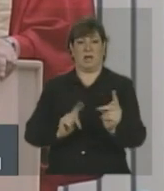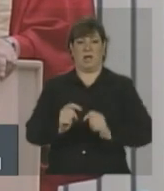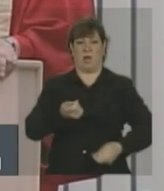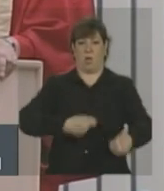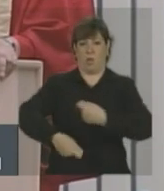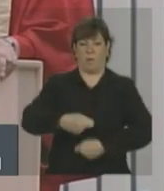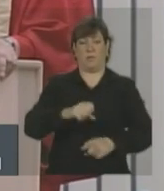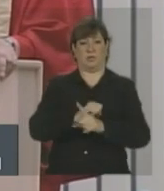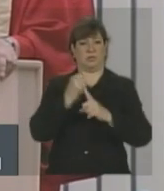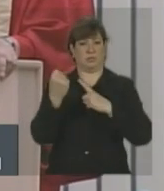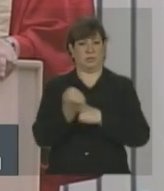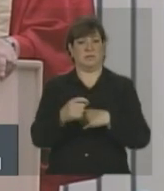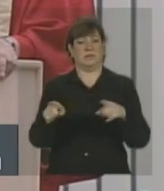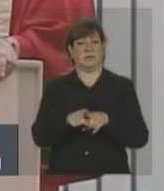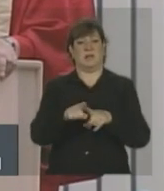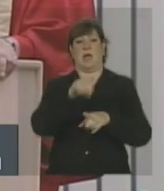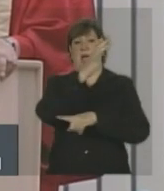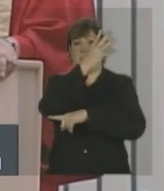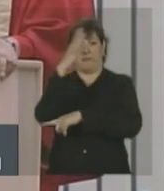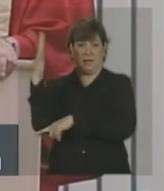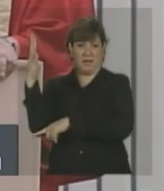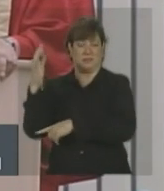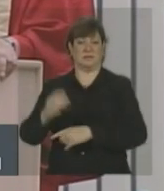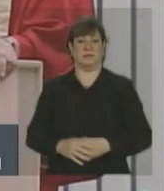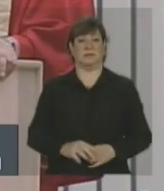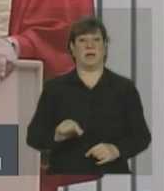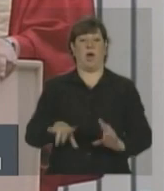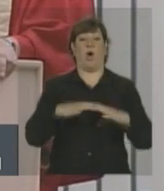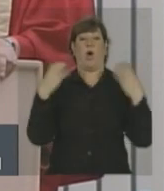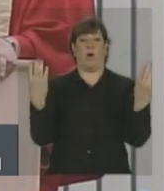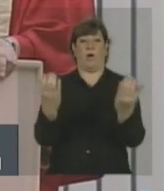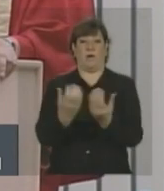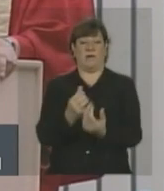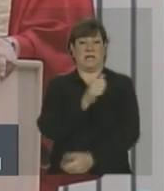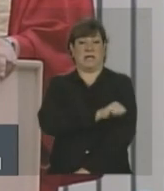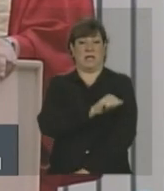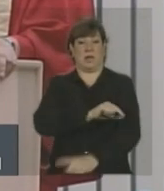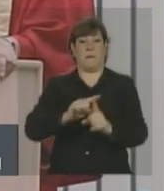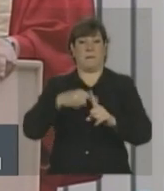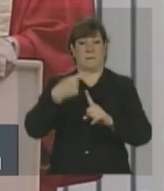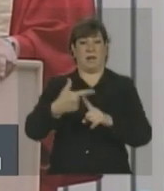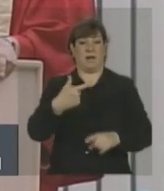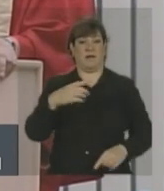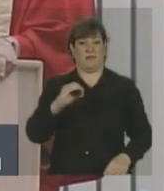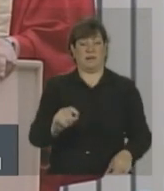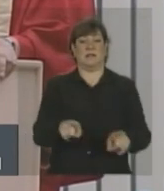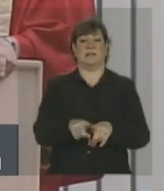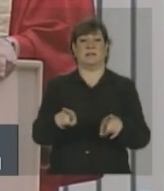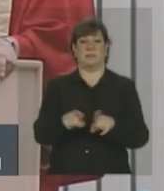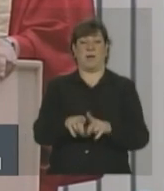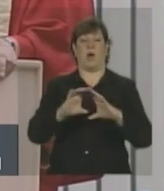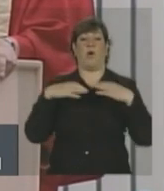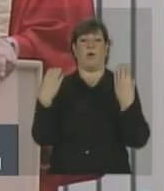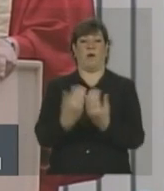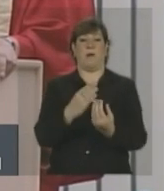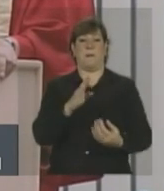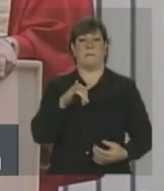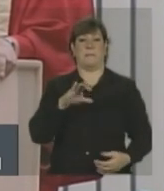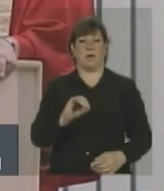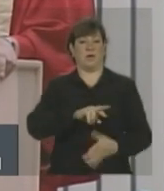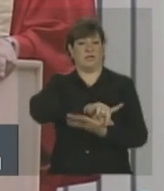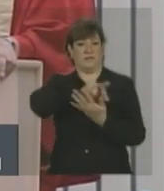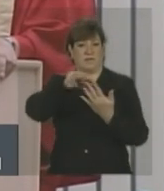econômicos, sociais e ambientais. A Conferência do Rio Mais 20, bem como a Conferência da